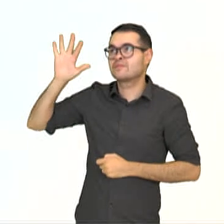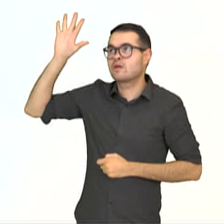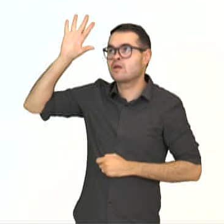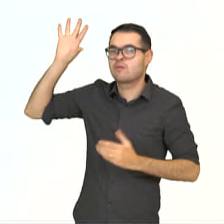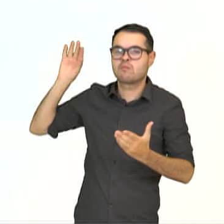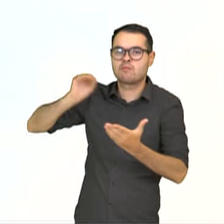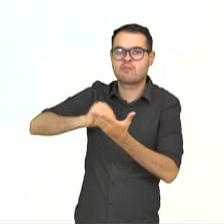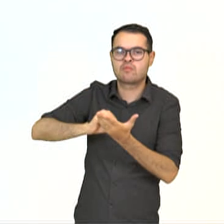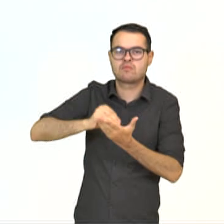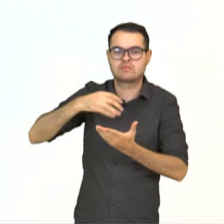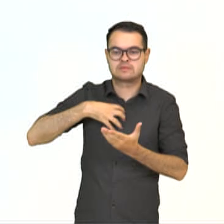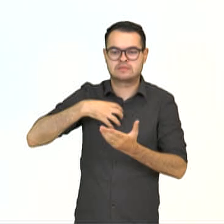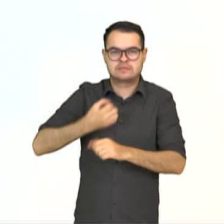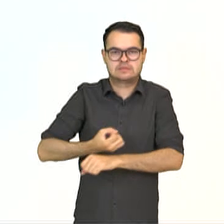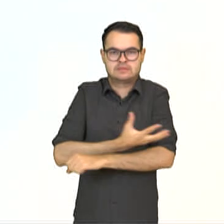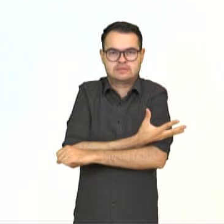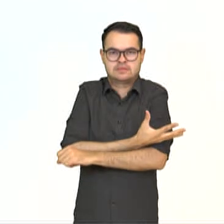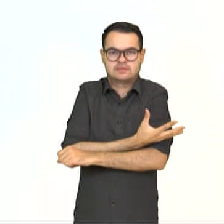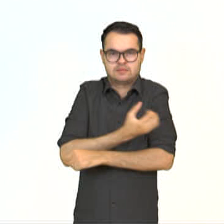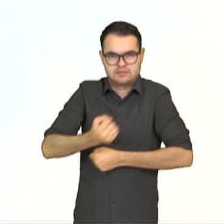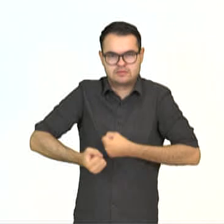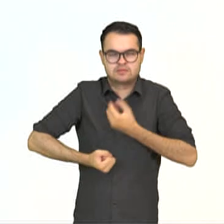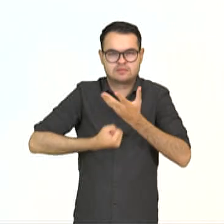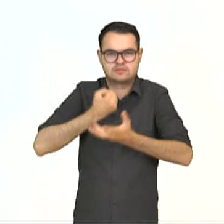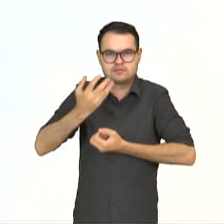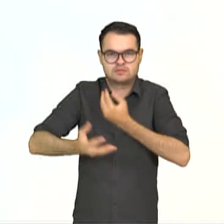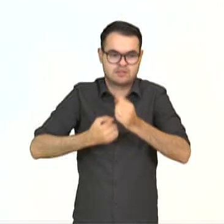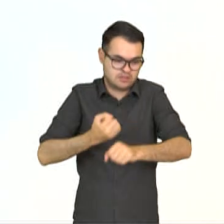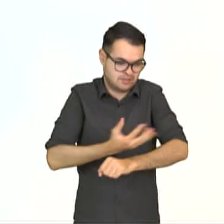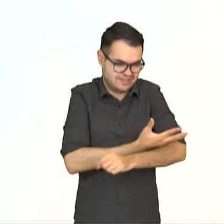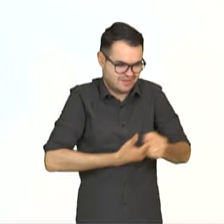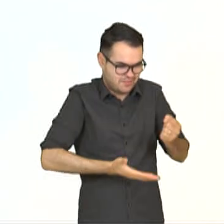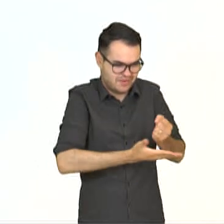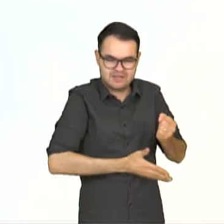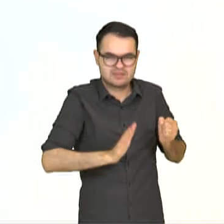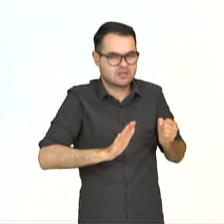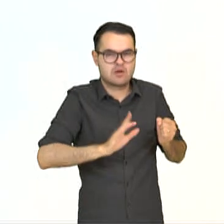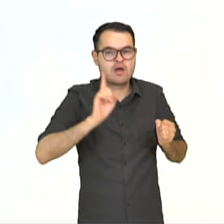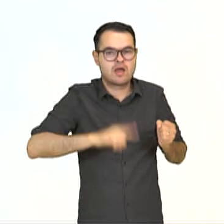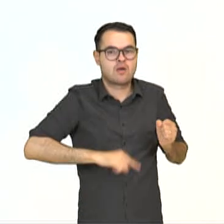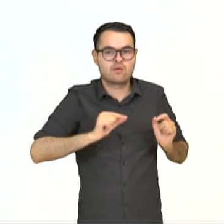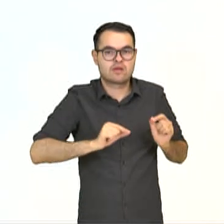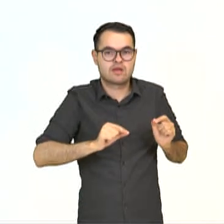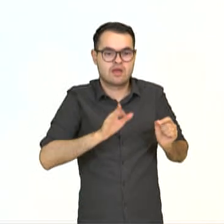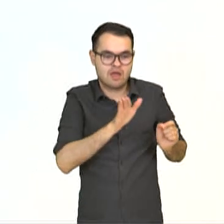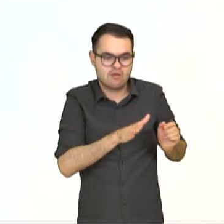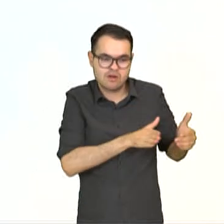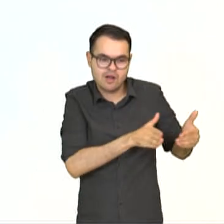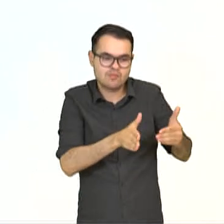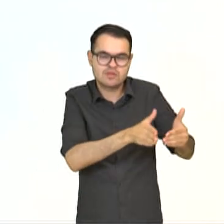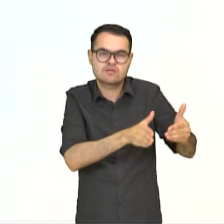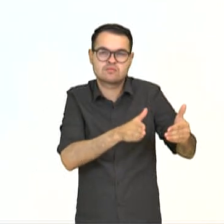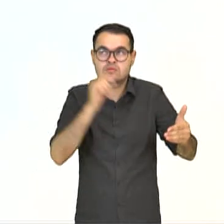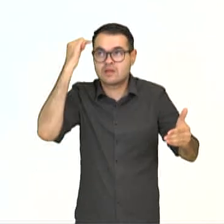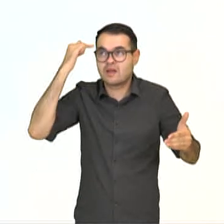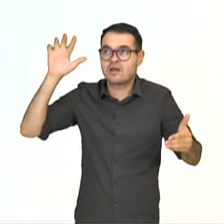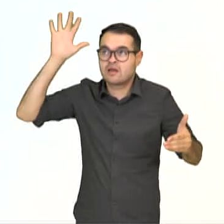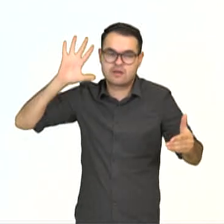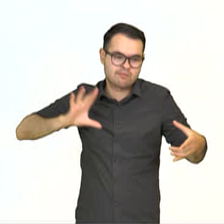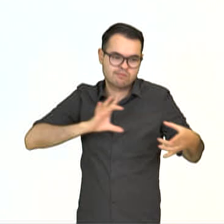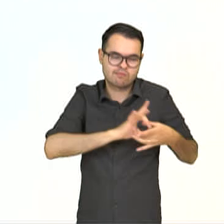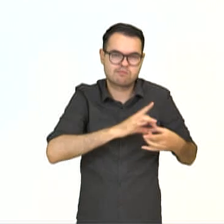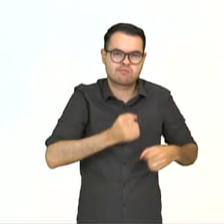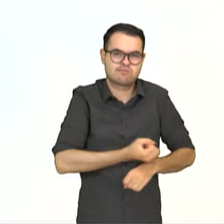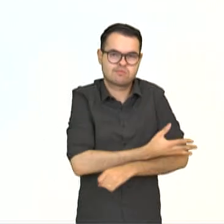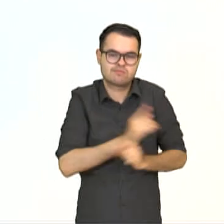palavras através da emoção. A emoção não é a base da poesia, é tão somente o meio de que a ideia se serve para reduzir